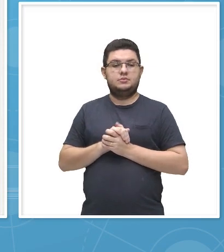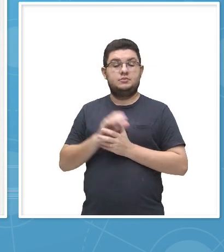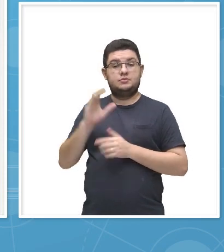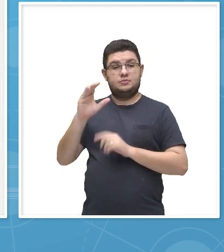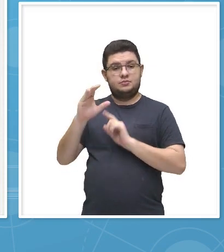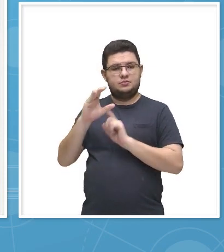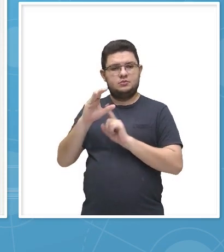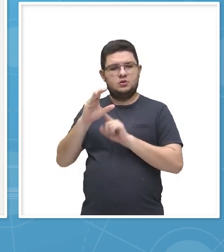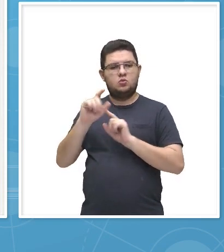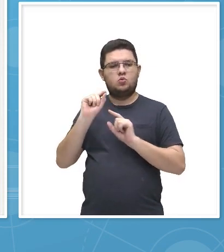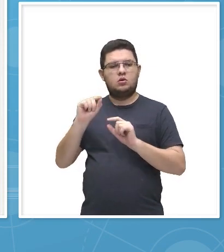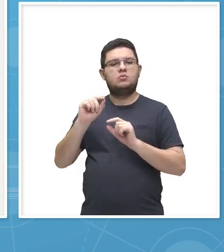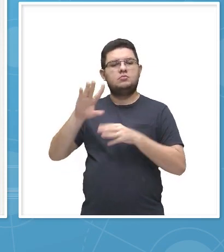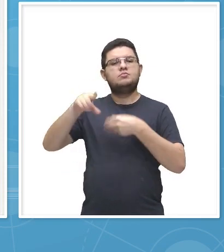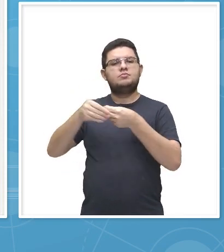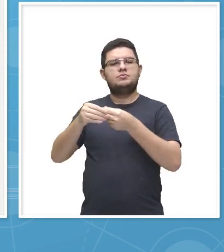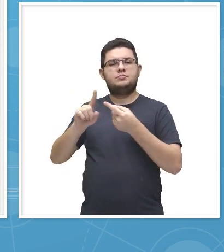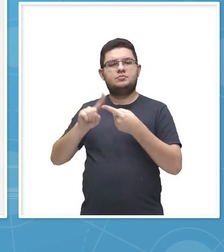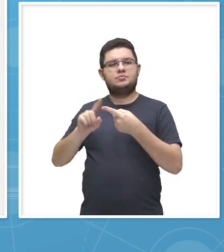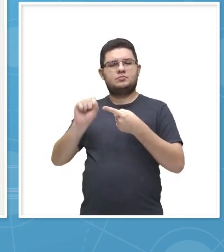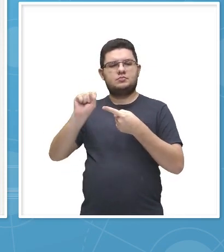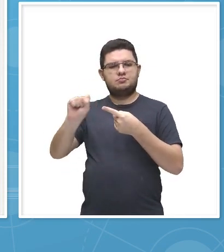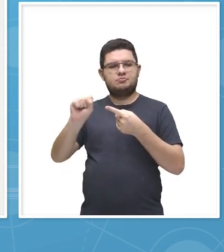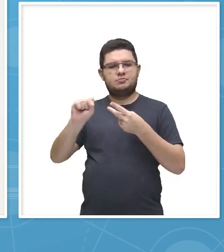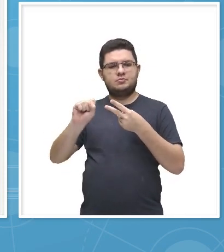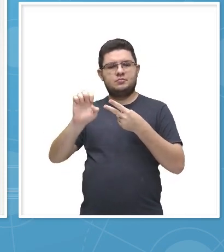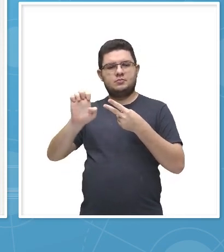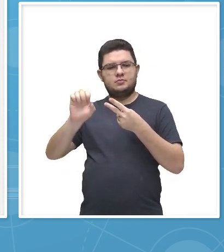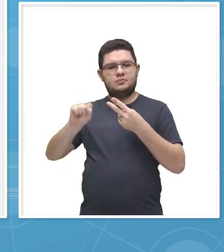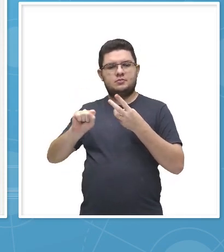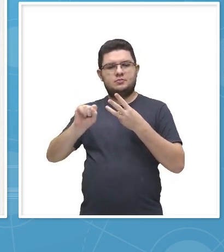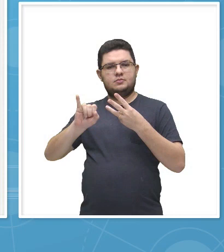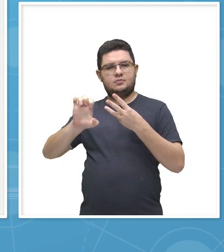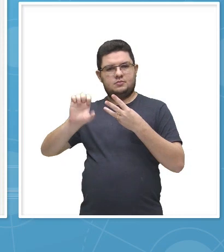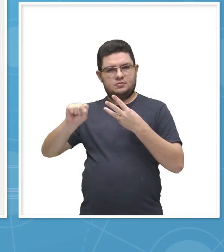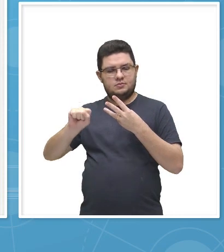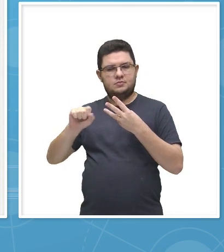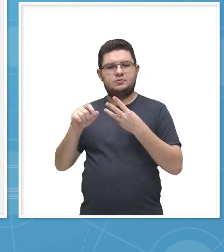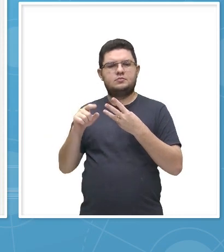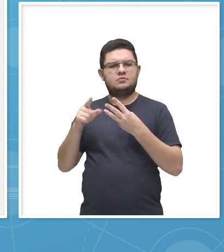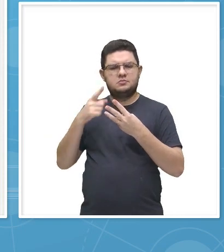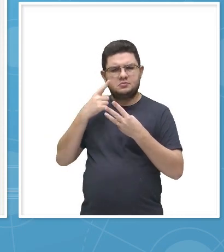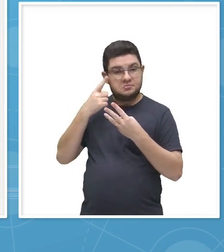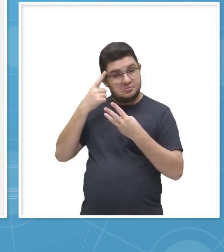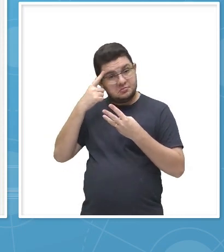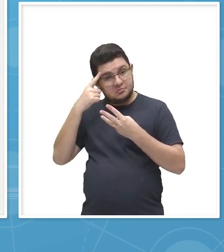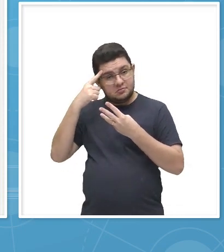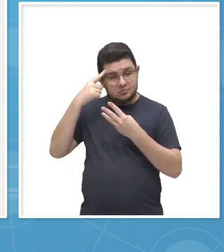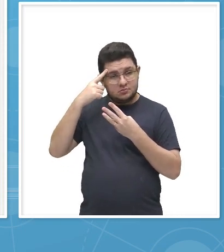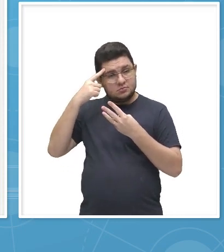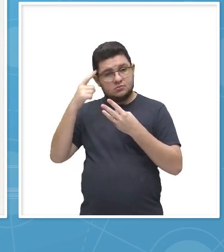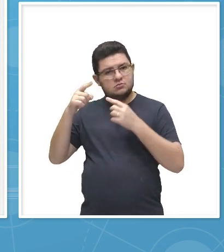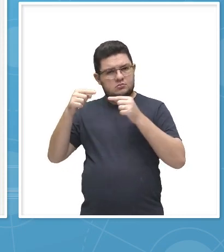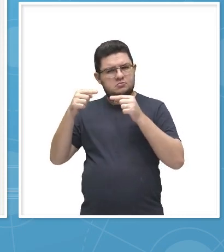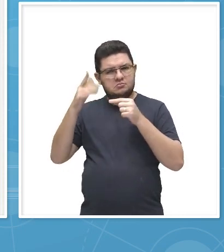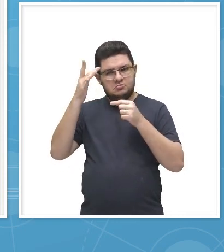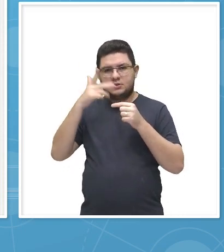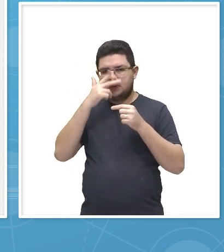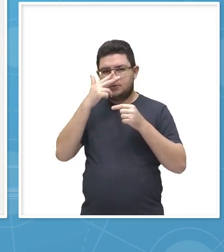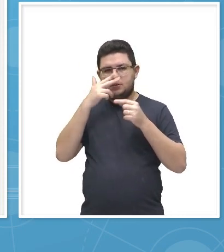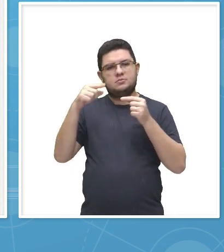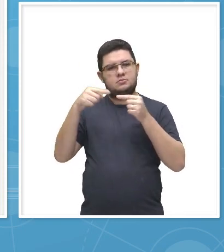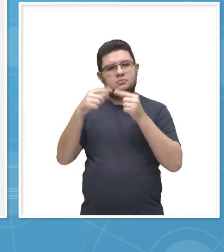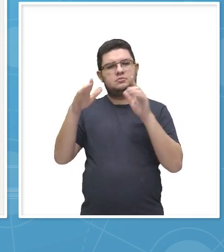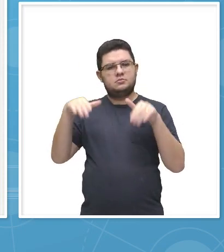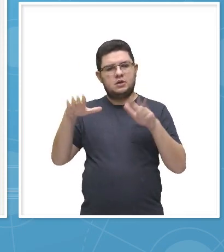assim adiciona s s o s nos verbos a que parece mais sensato Mas vamos conferir as demais não é